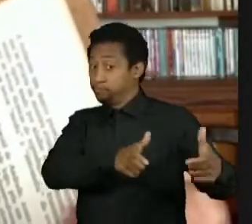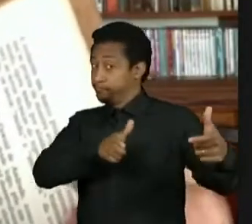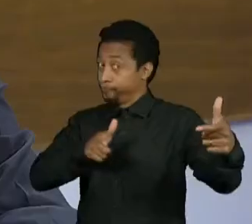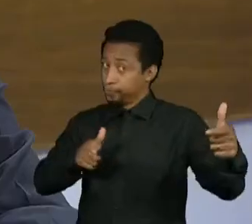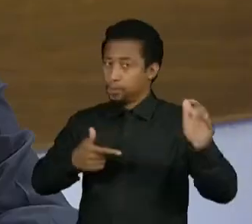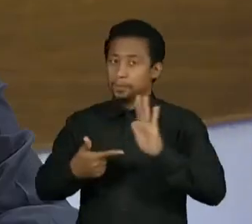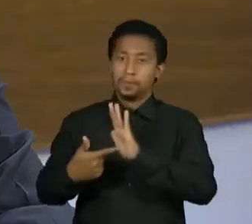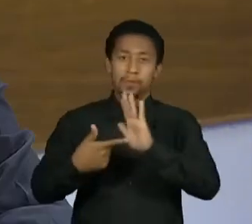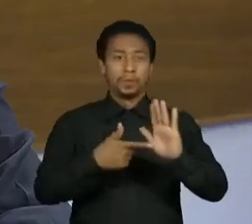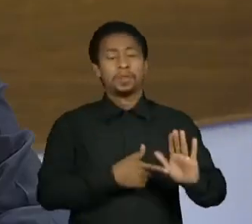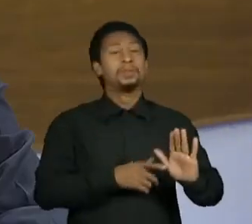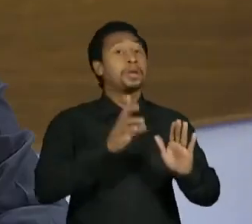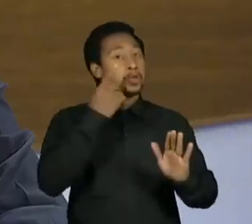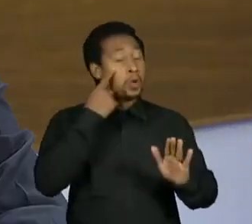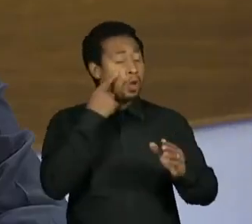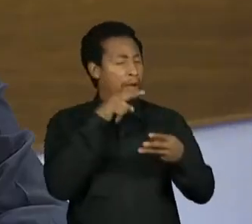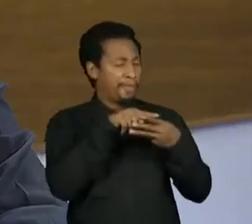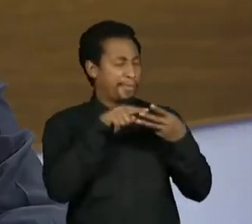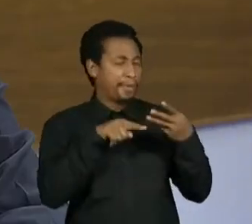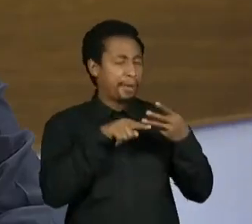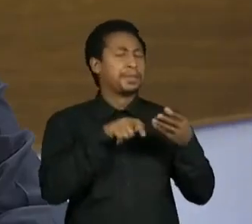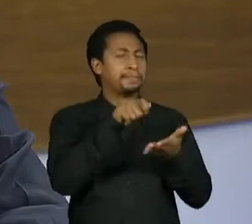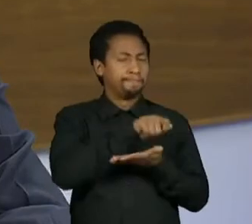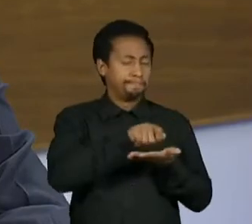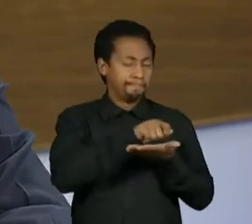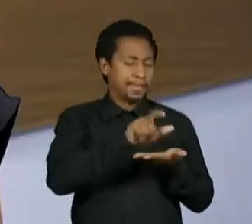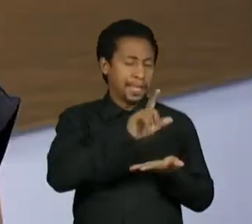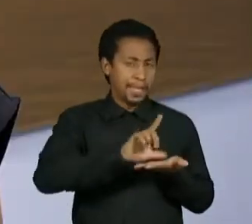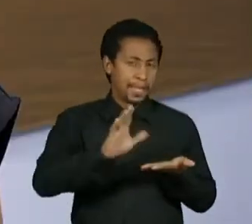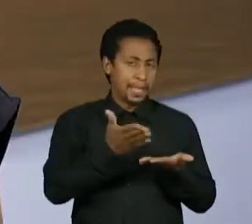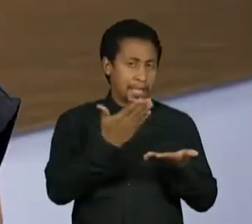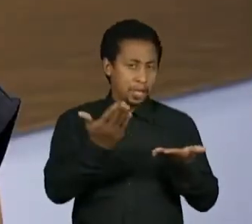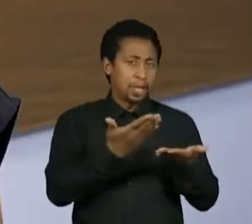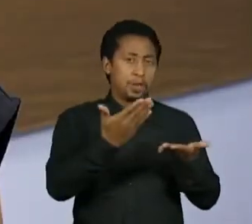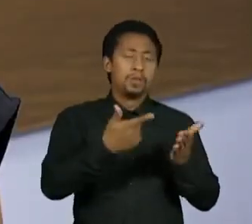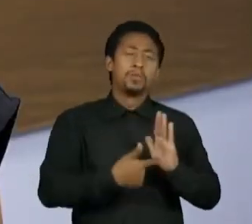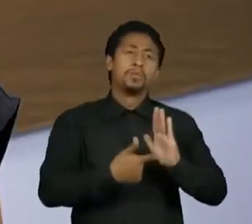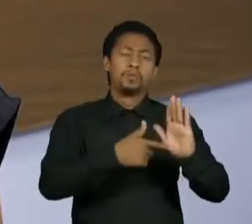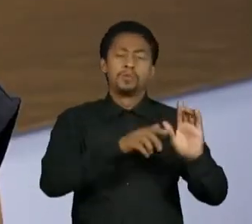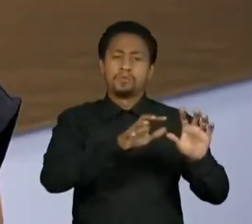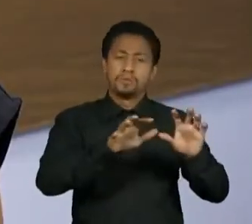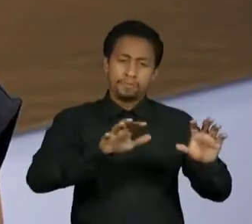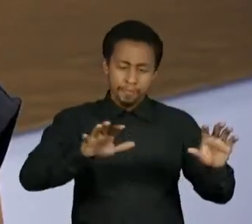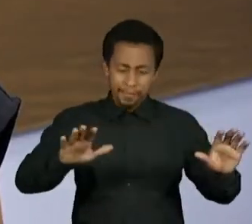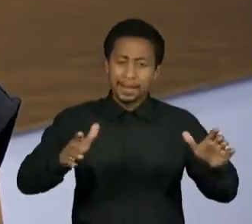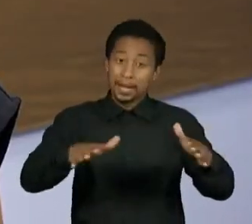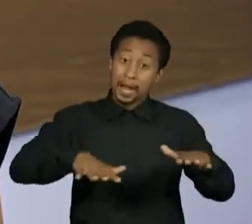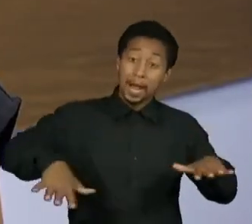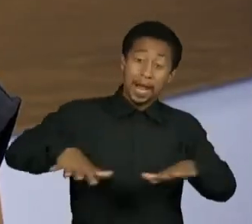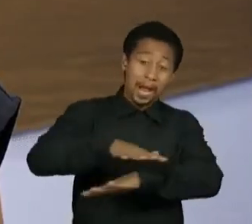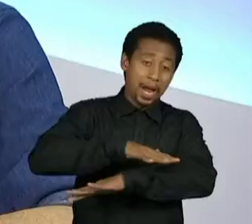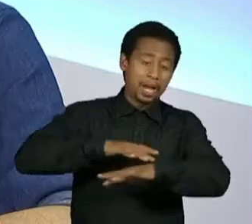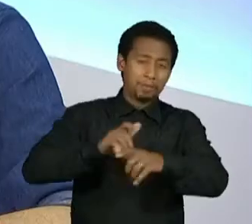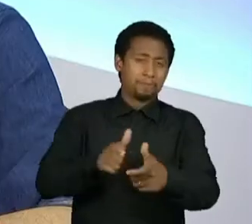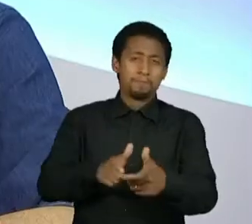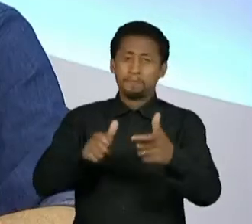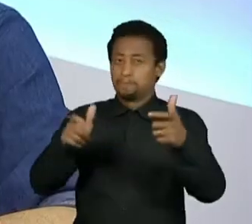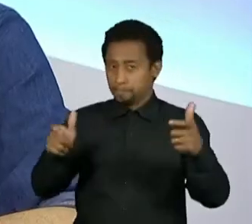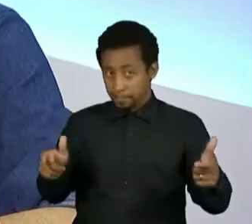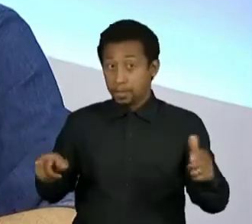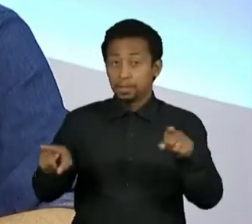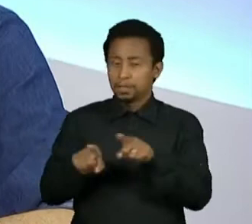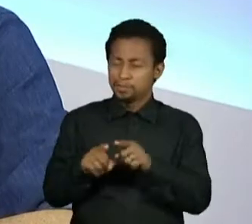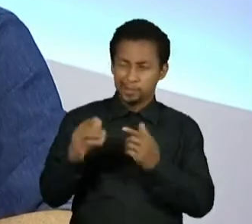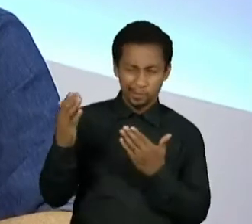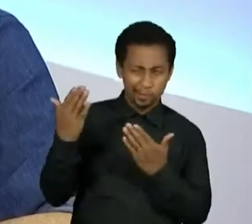ou trailers de livros virtuais funciona no plano macrosintagmático, no plano do arcabouço da obra, como uma alusão metonímica